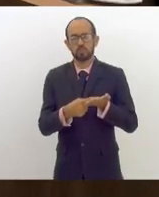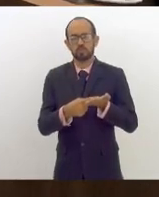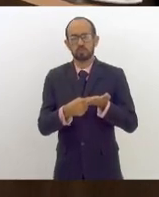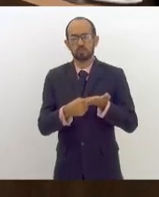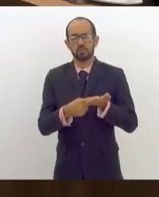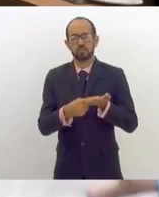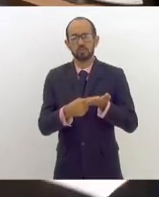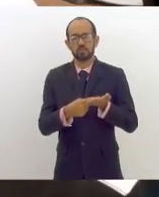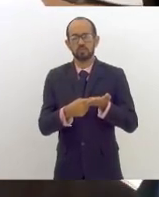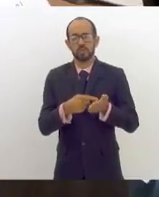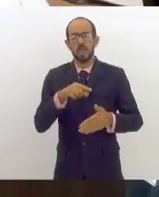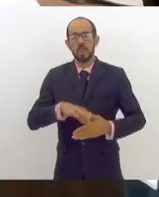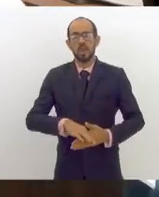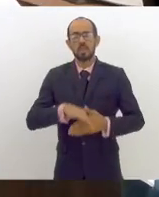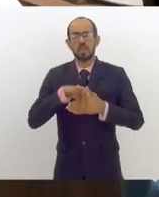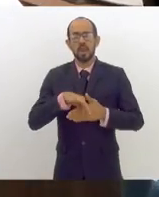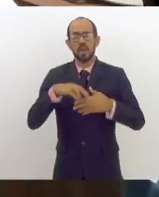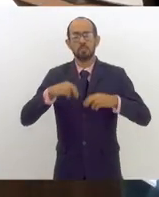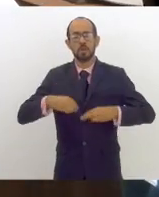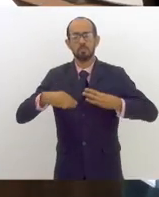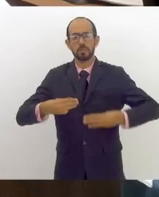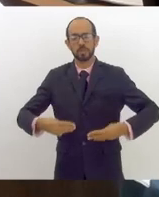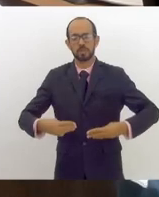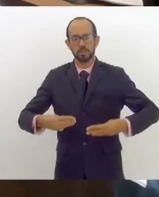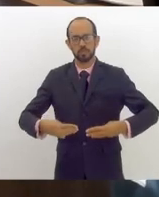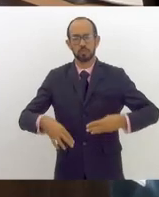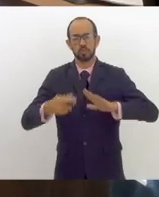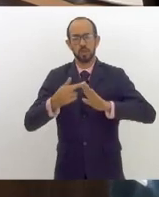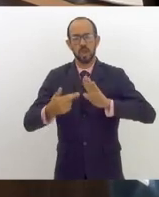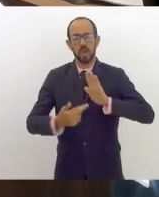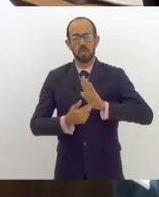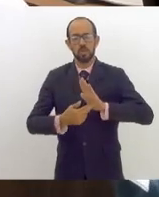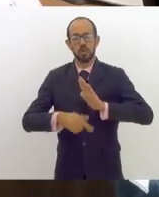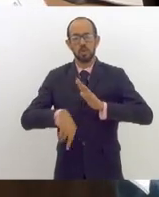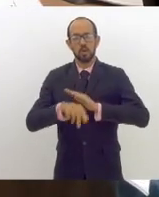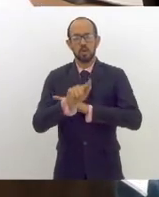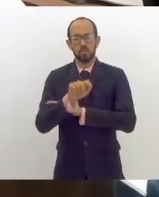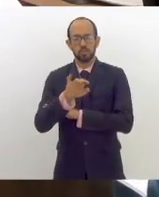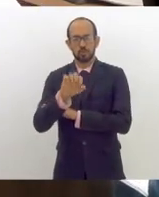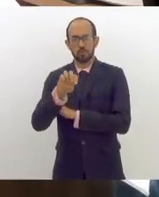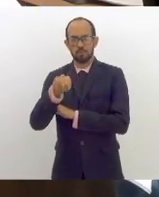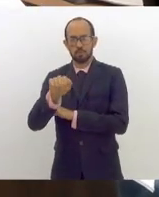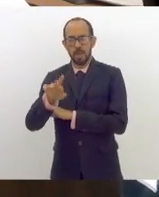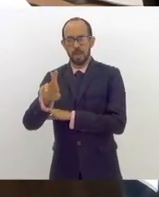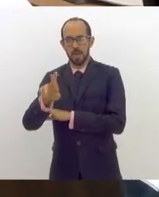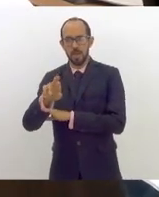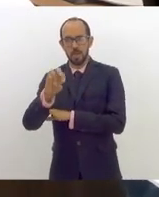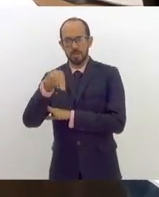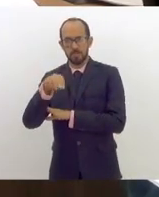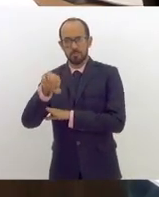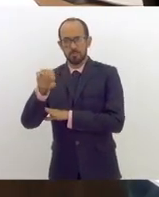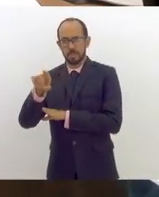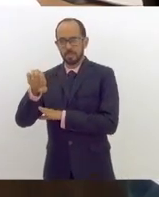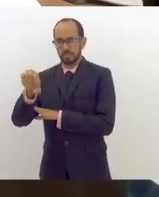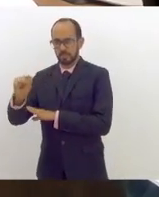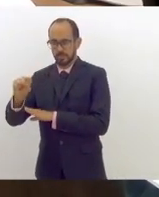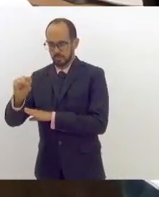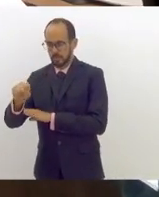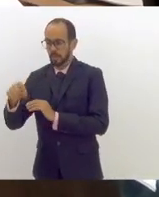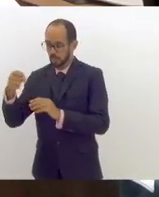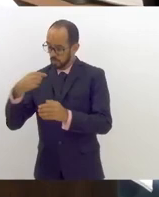presidida pelo Ministro relator e Gilmar Mendes falando isso que eu estou acompanhando esses